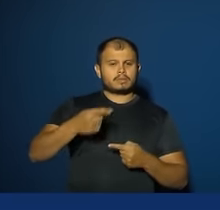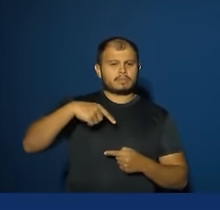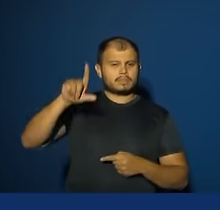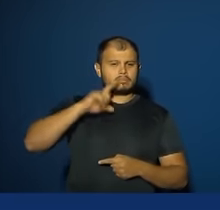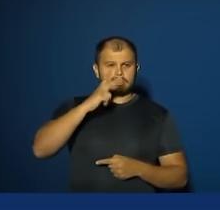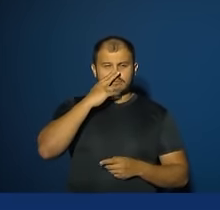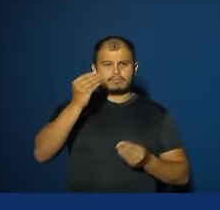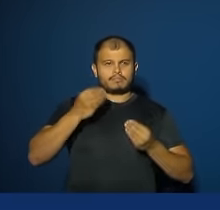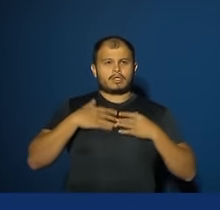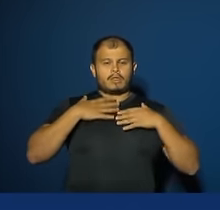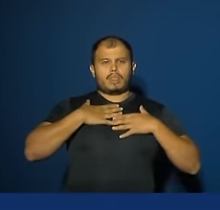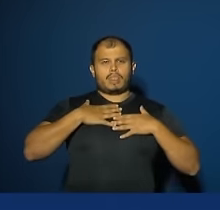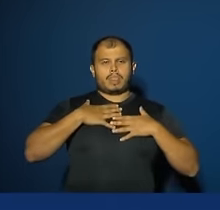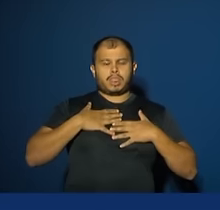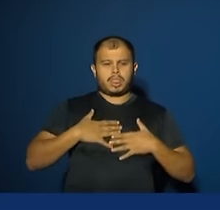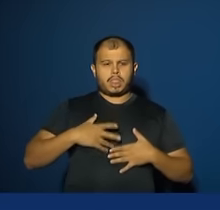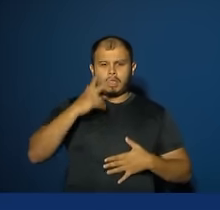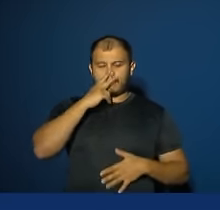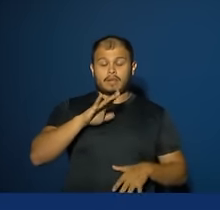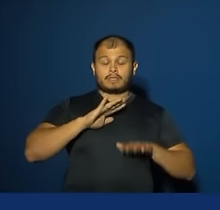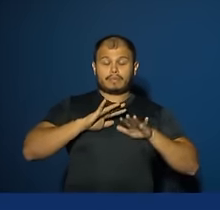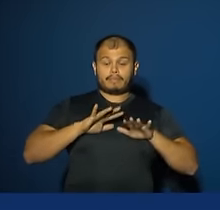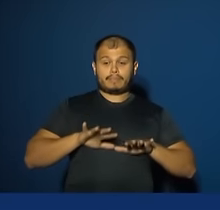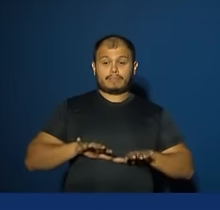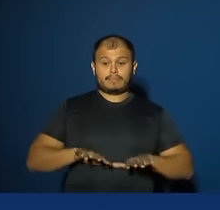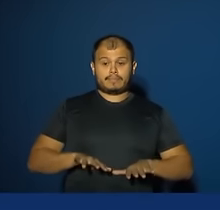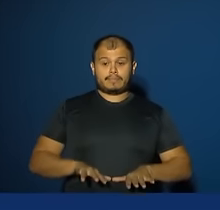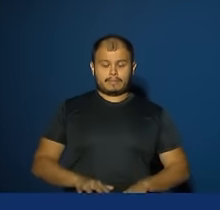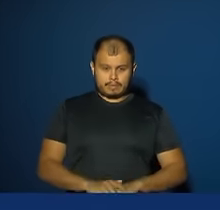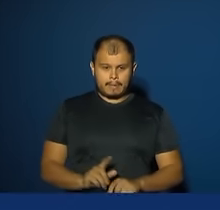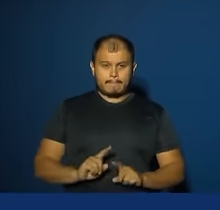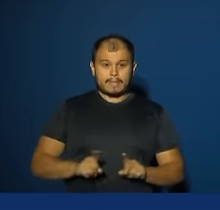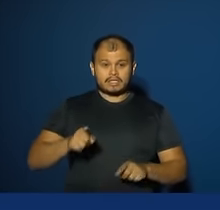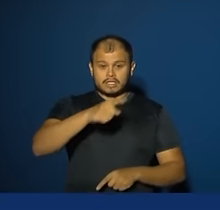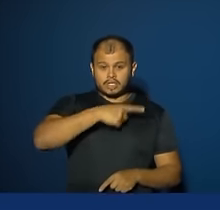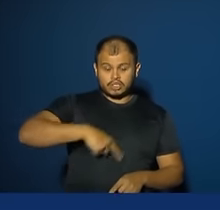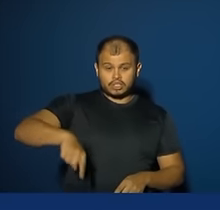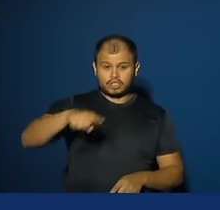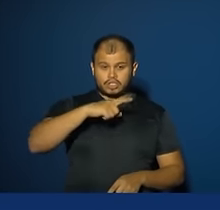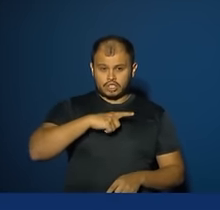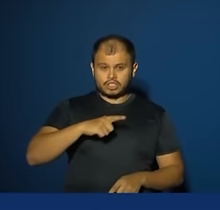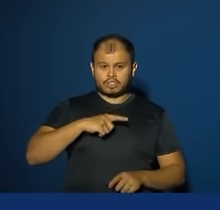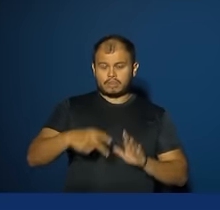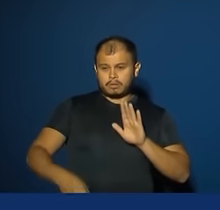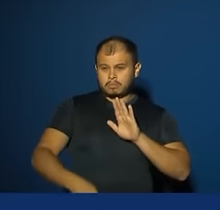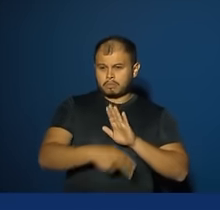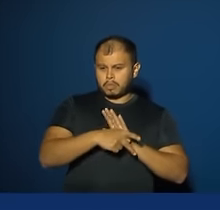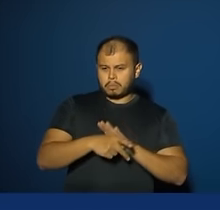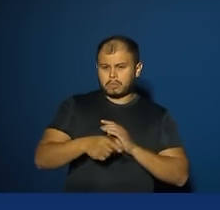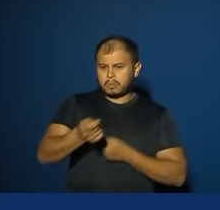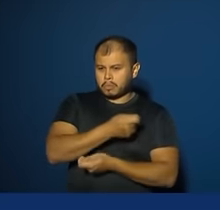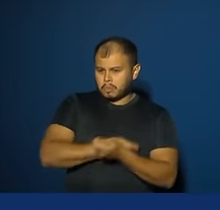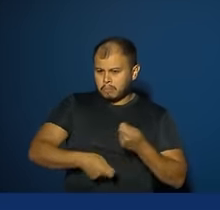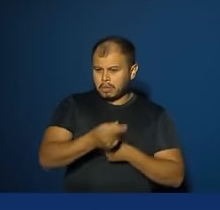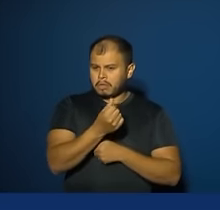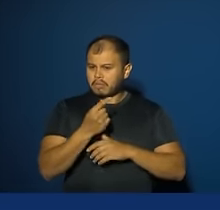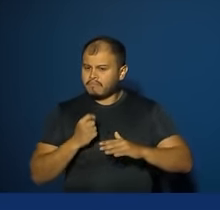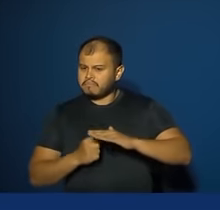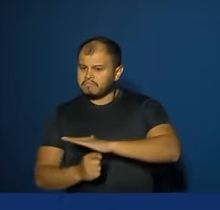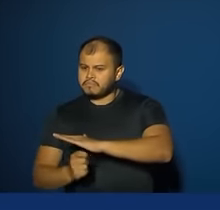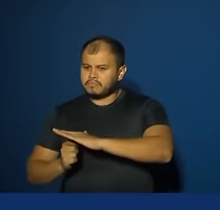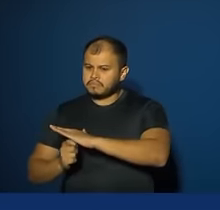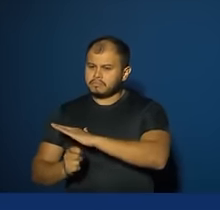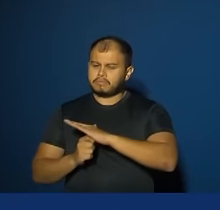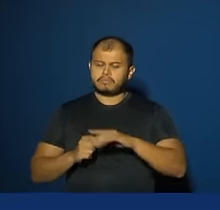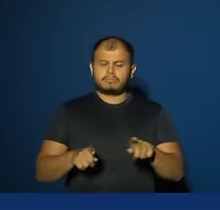água fria na galera, no pessoal, mas para a gente de bolsa, para a economia e para a aversão a risco que